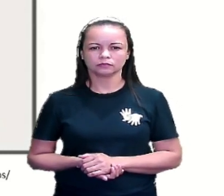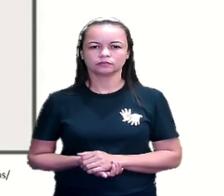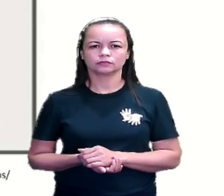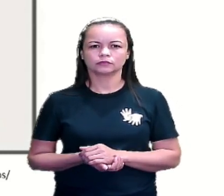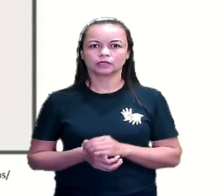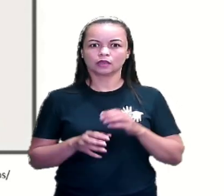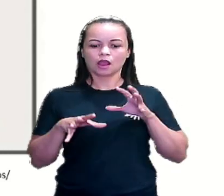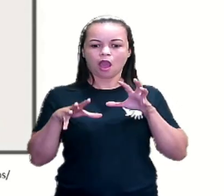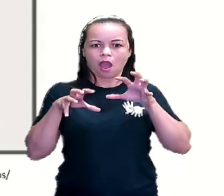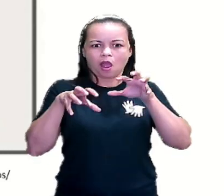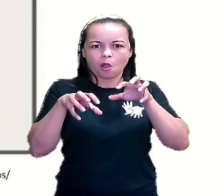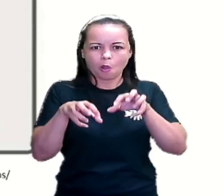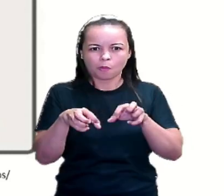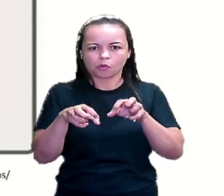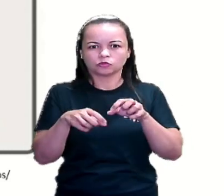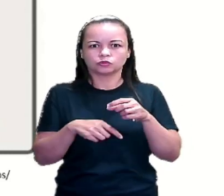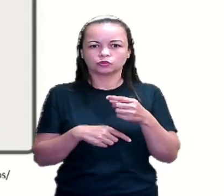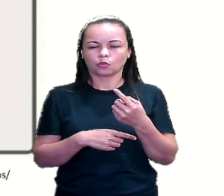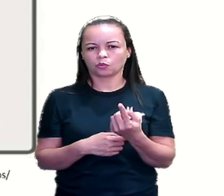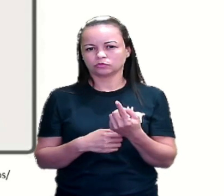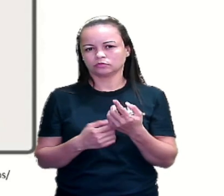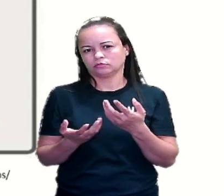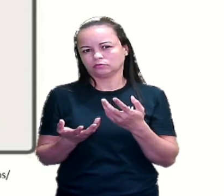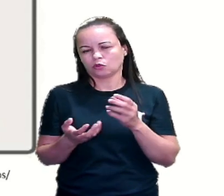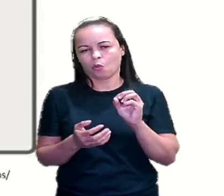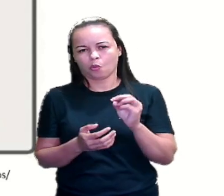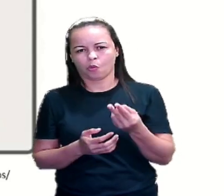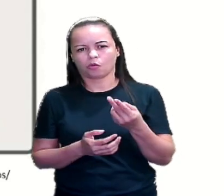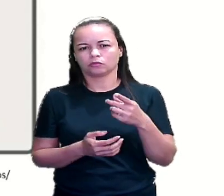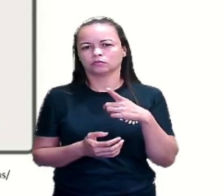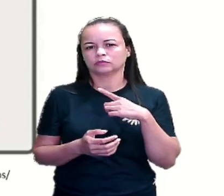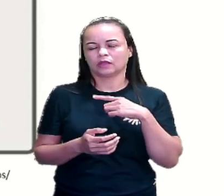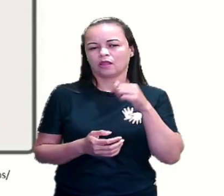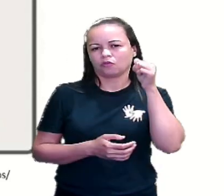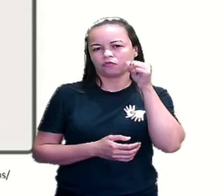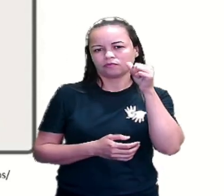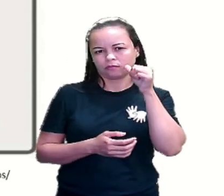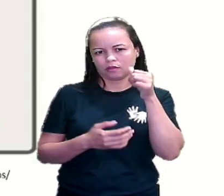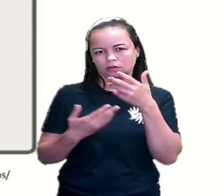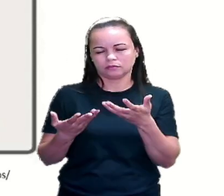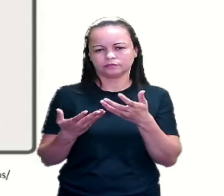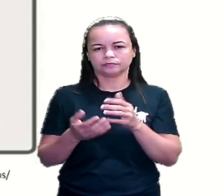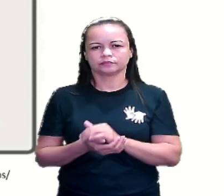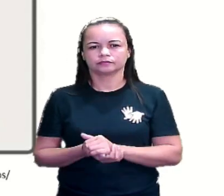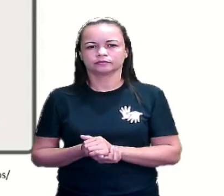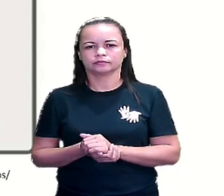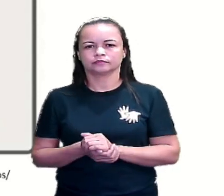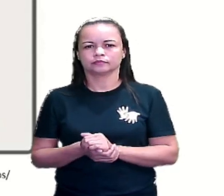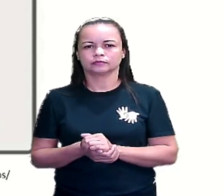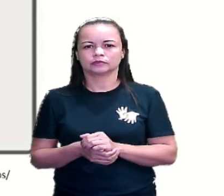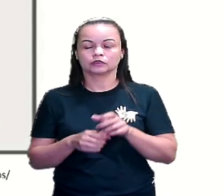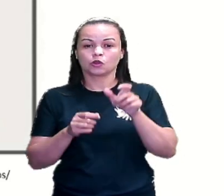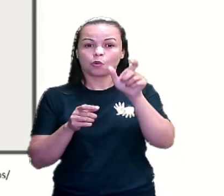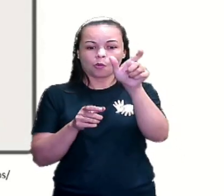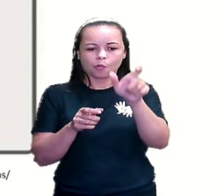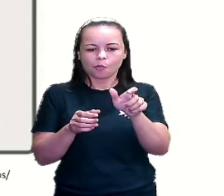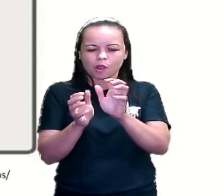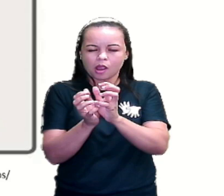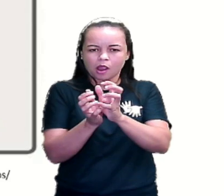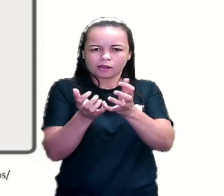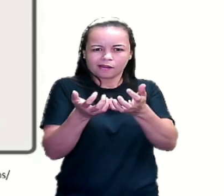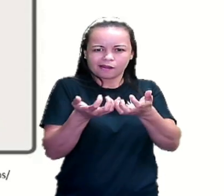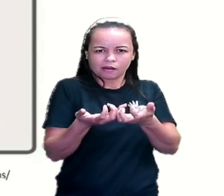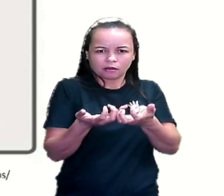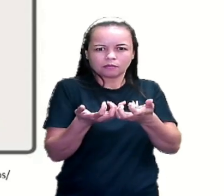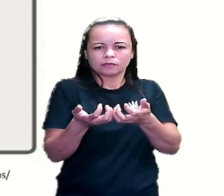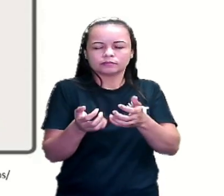monstro. Ou, quando eu tenho com feminino, veo una calabaza,